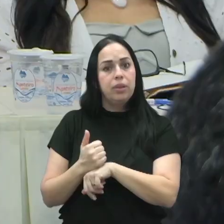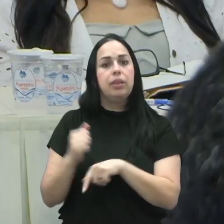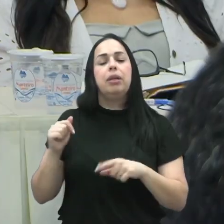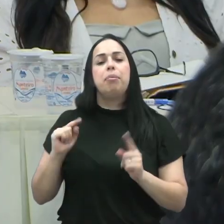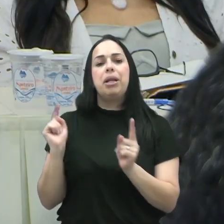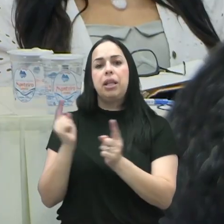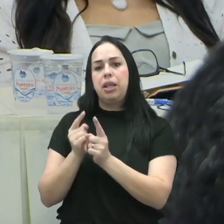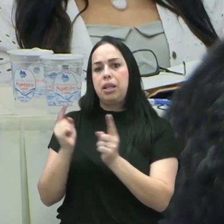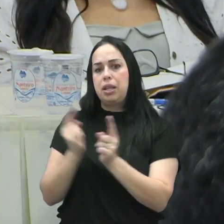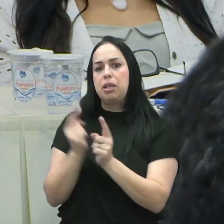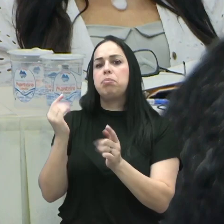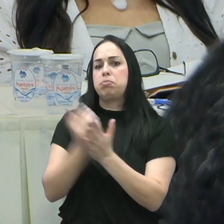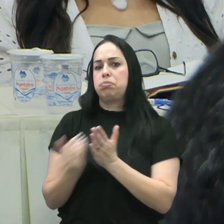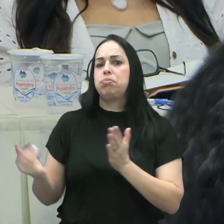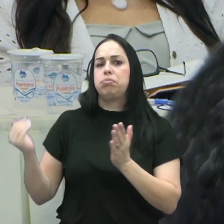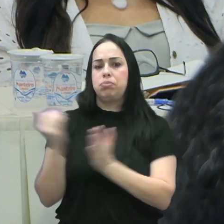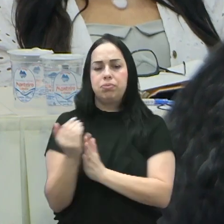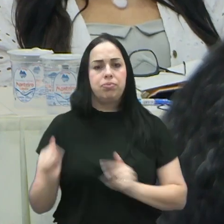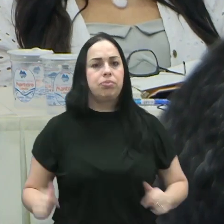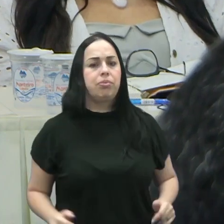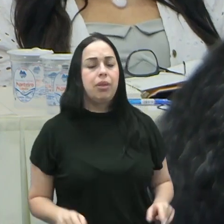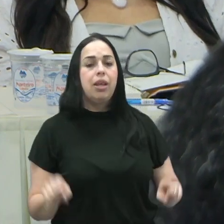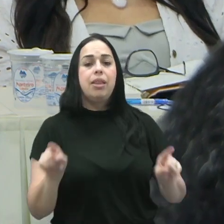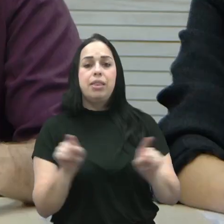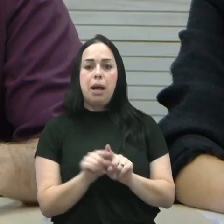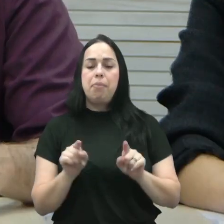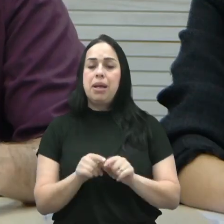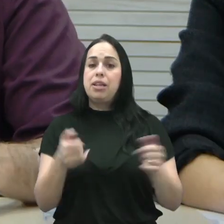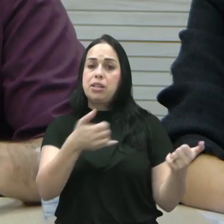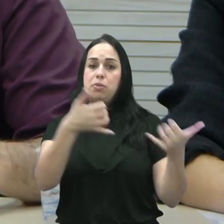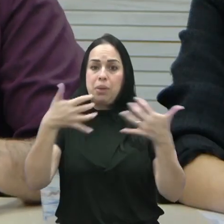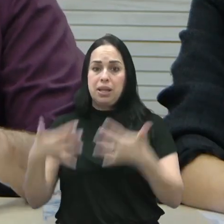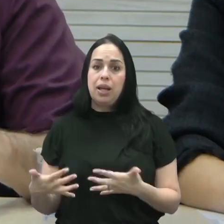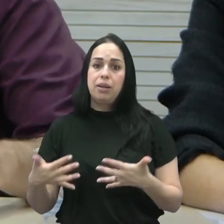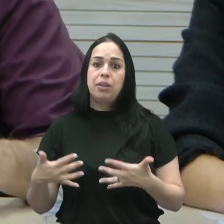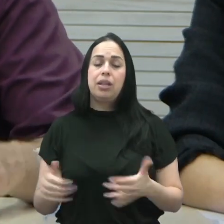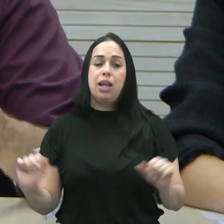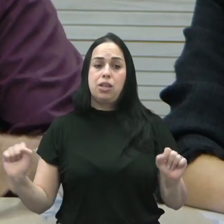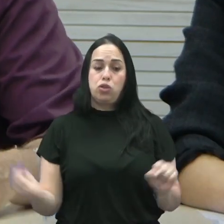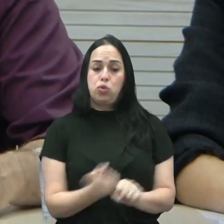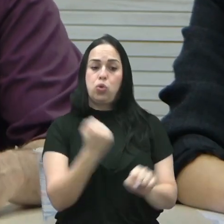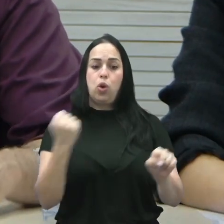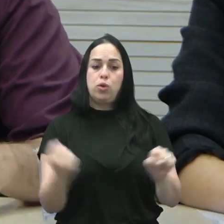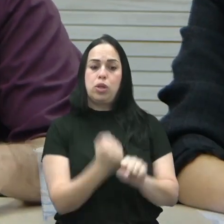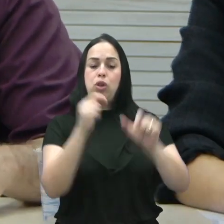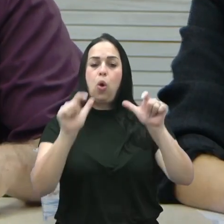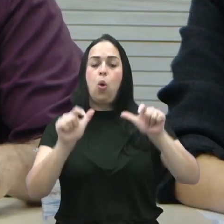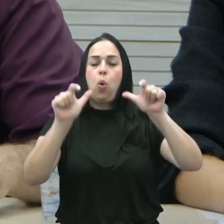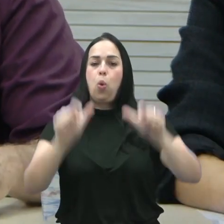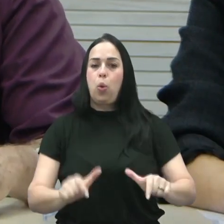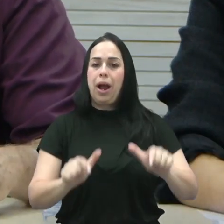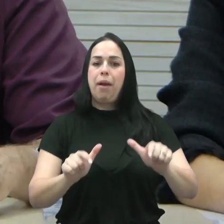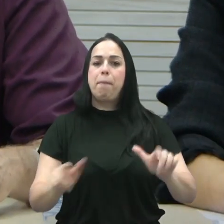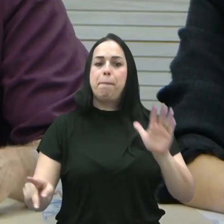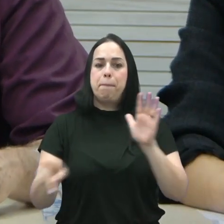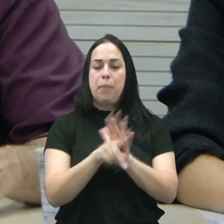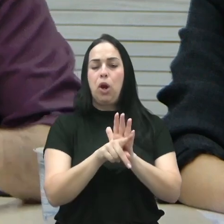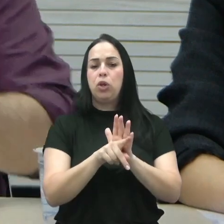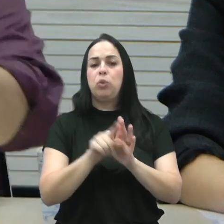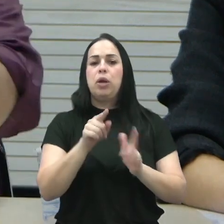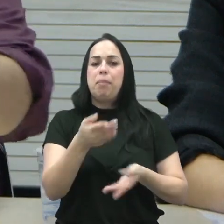ocupacionais, ampliando o atendimento especializado. Também foi destacado o avanço das obras do futuro